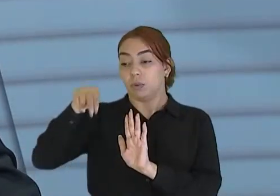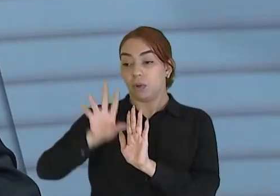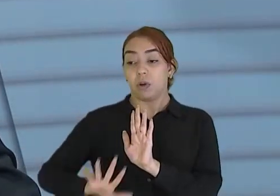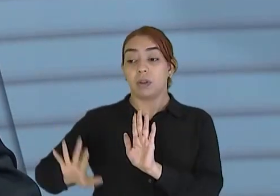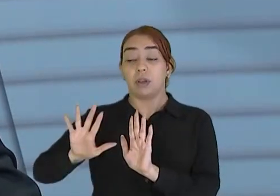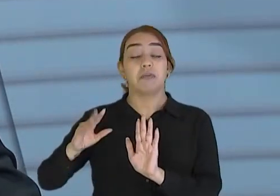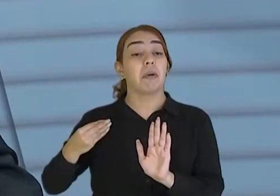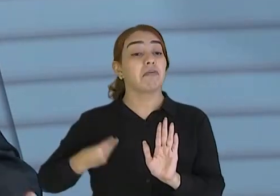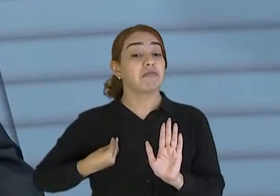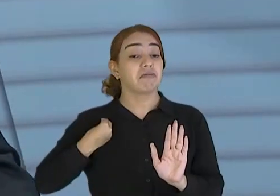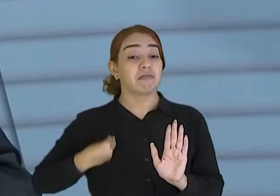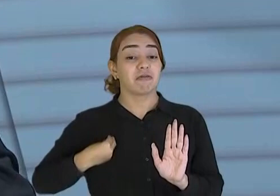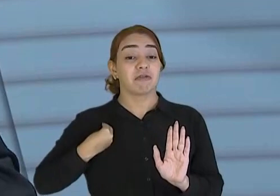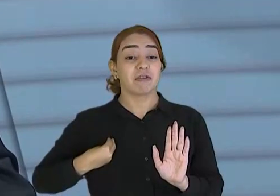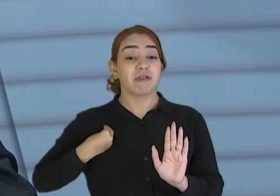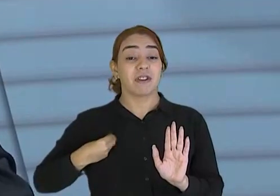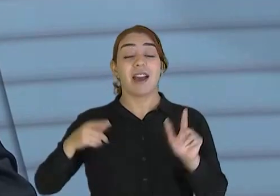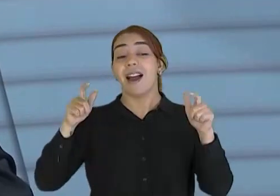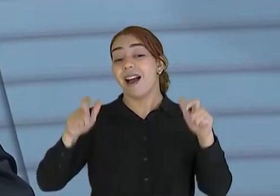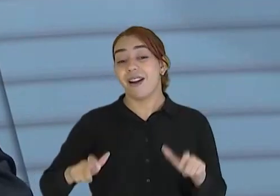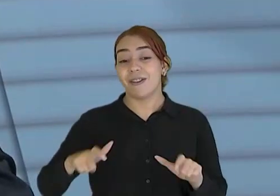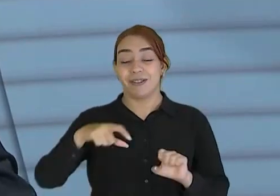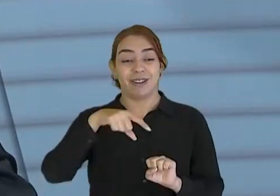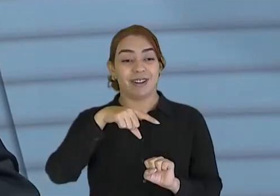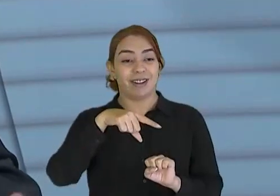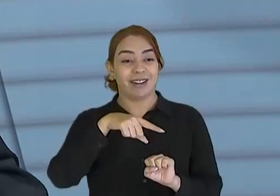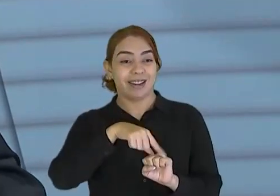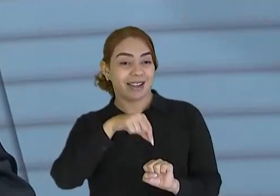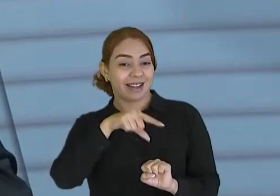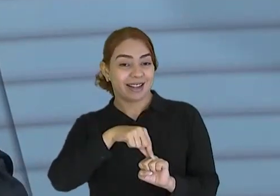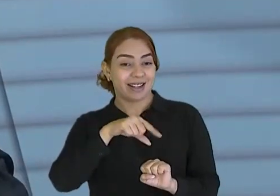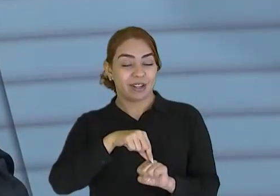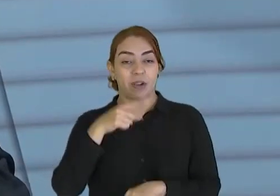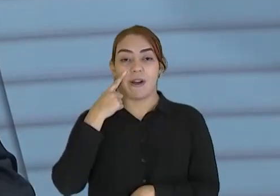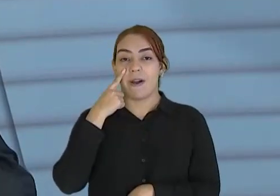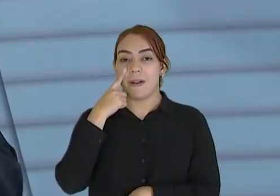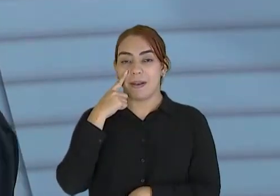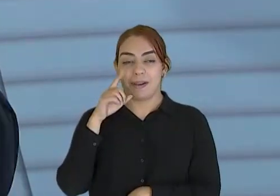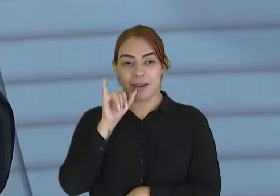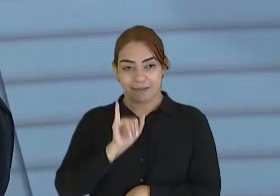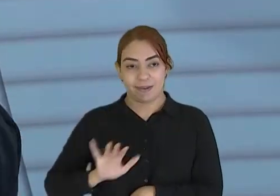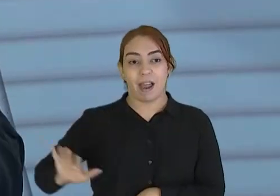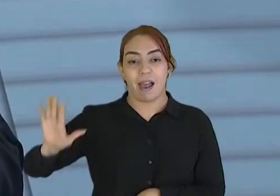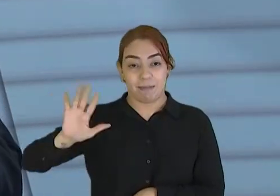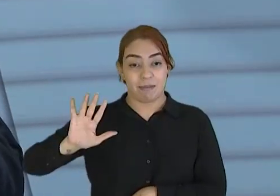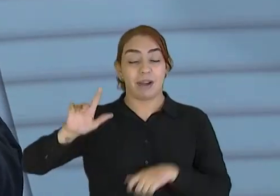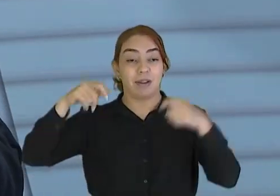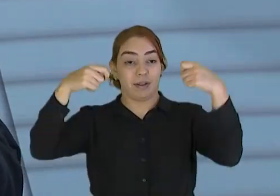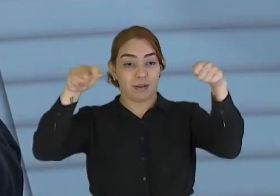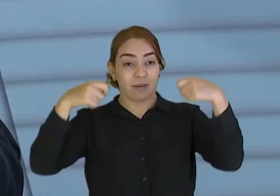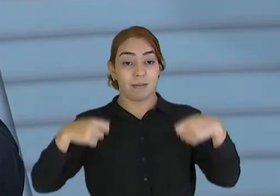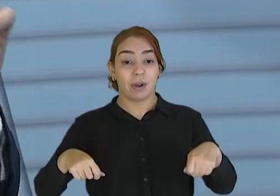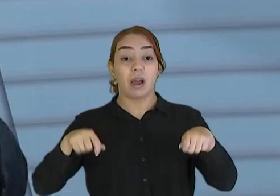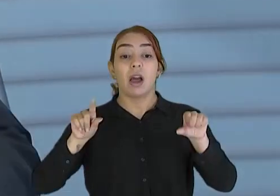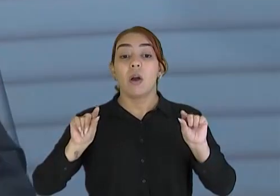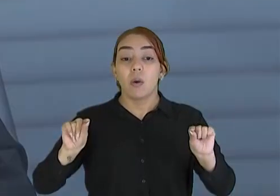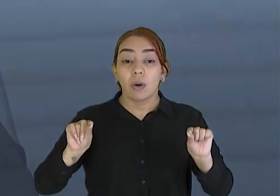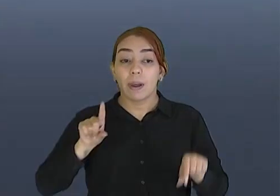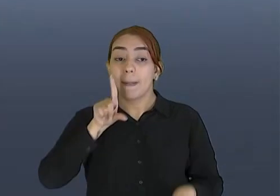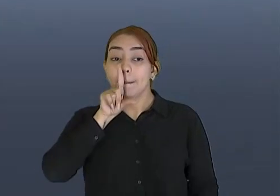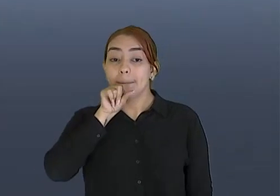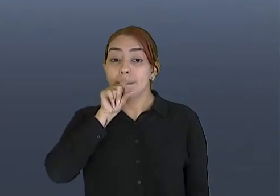vivem no campus. Por exemplo, tanto que a foto da exposição, que depois eu passo para vocês, é o carcará. Esse